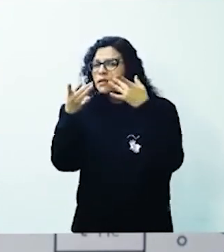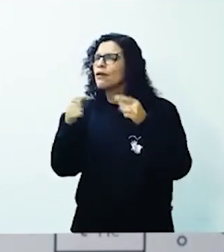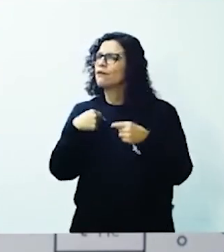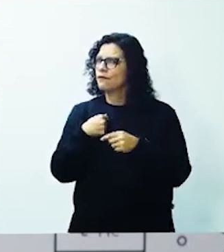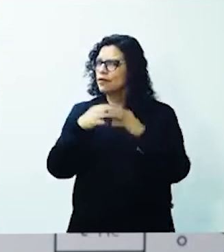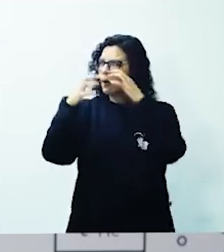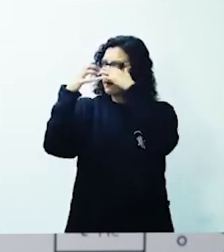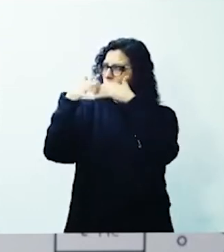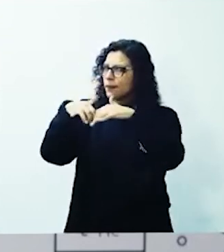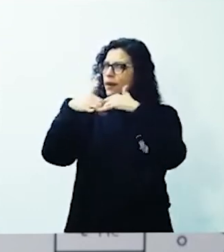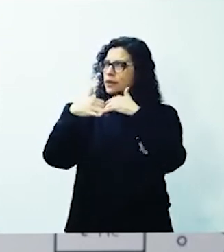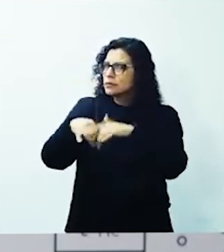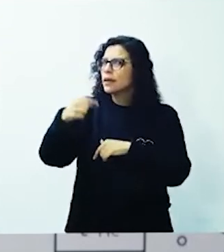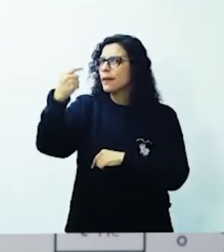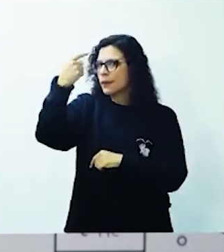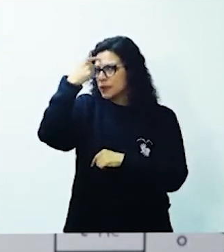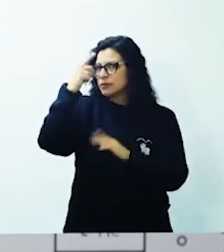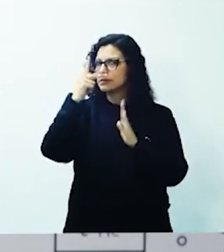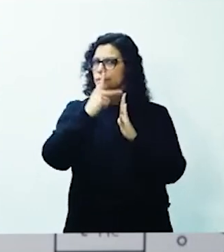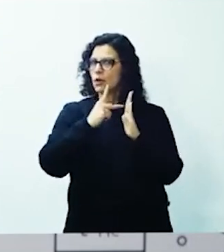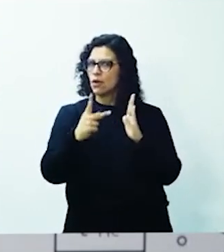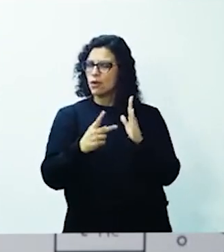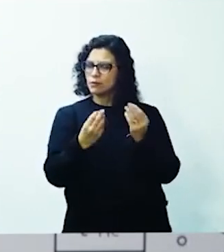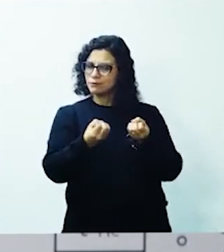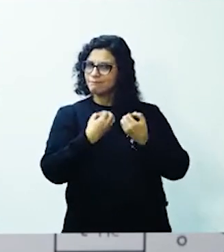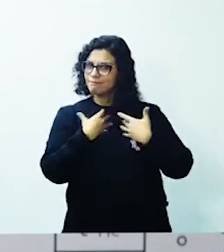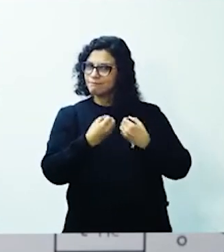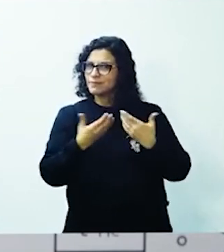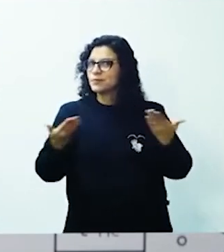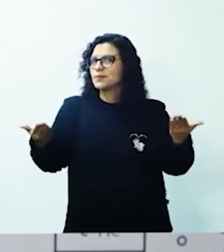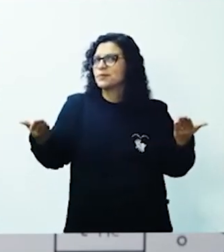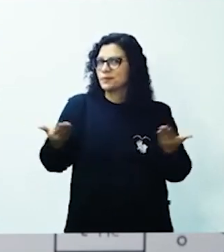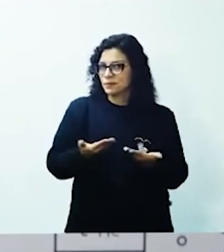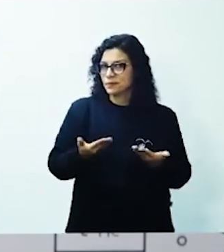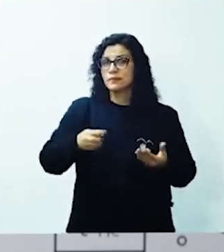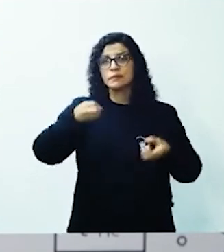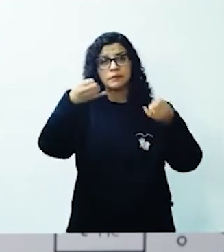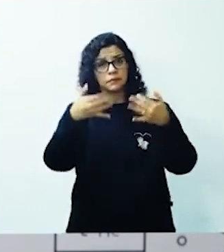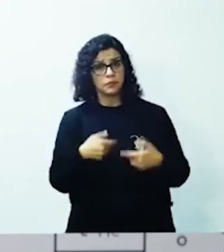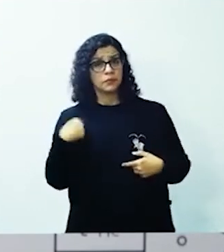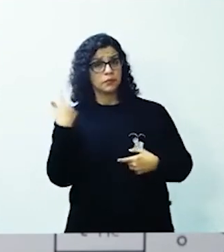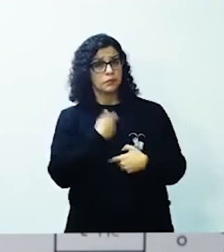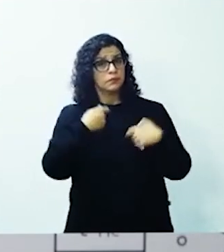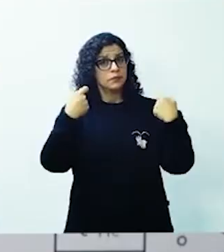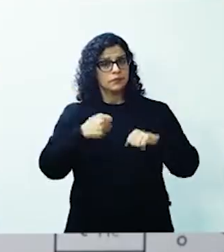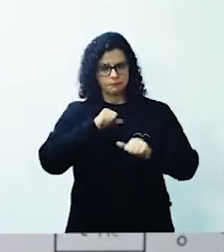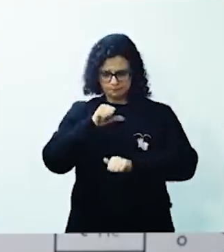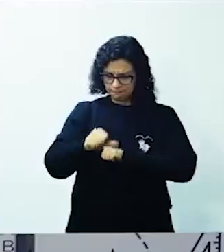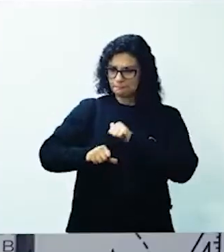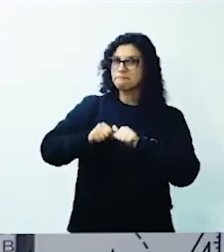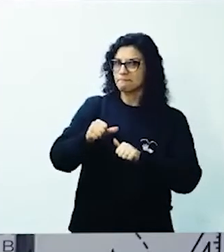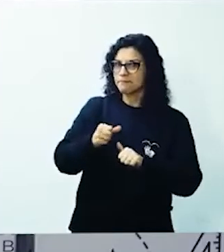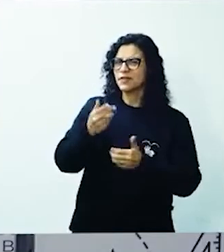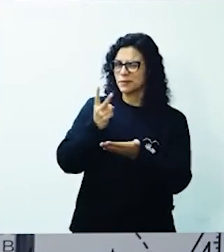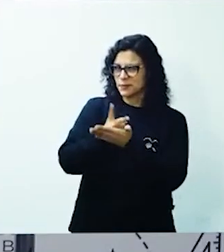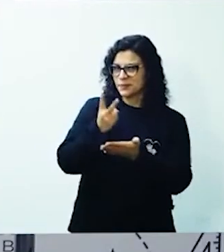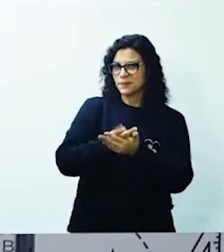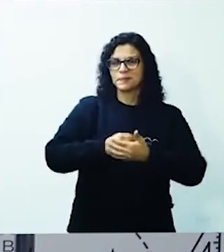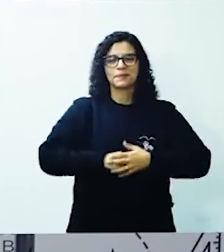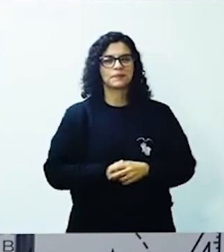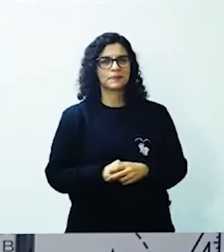essas reflexões que o nosso poeta está nos trazendo, dizendo que é preciso mudar. Vamos